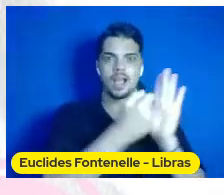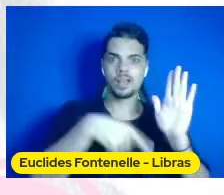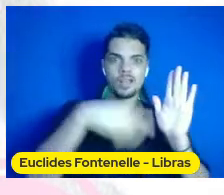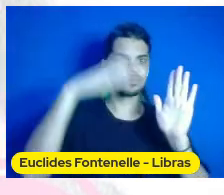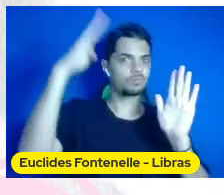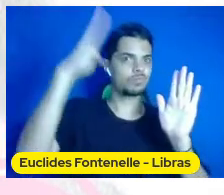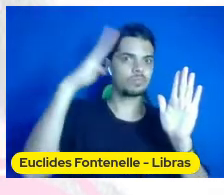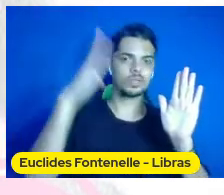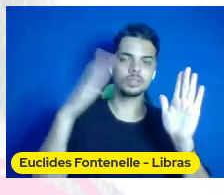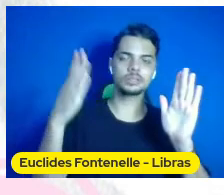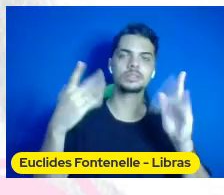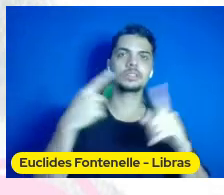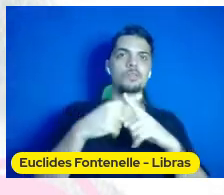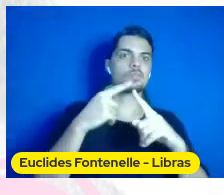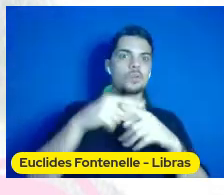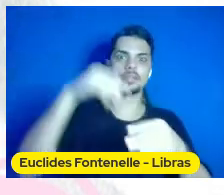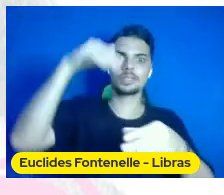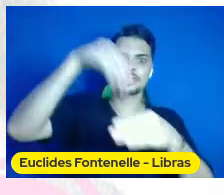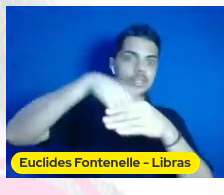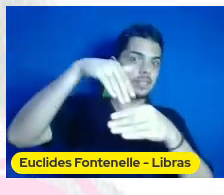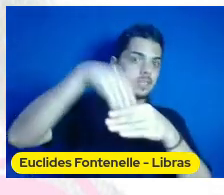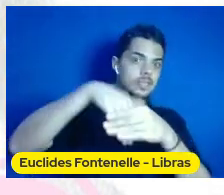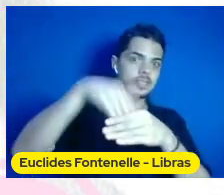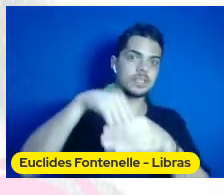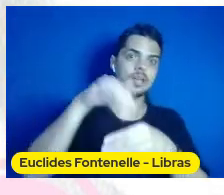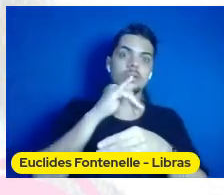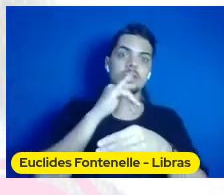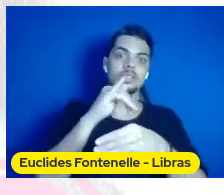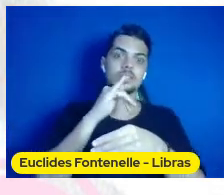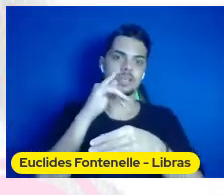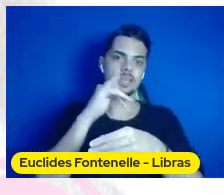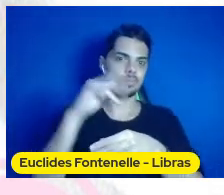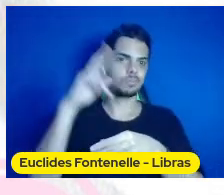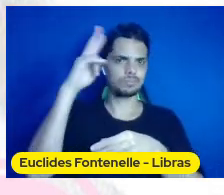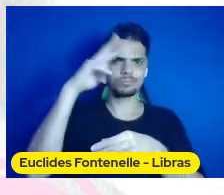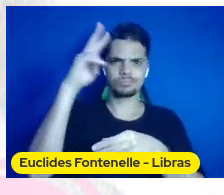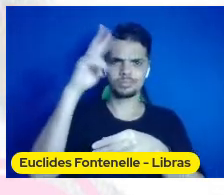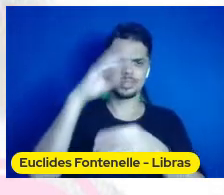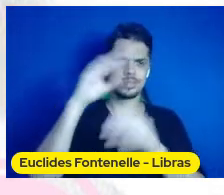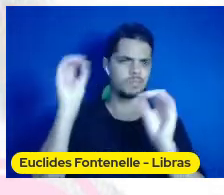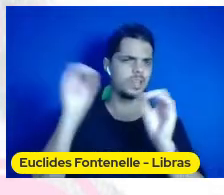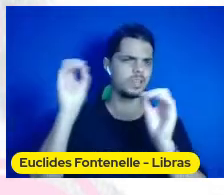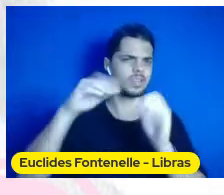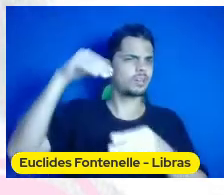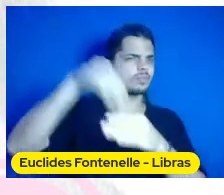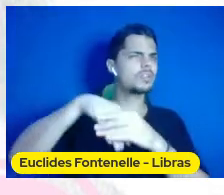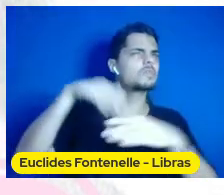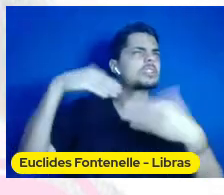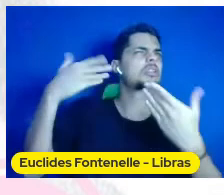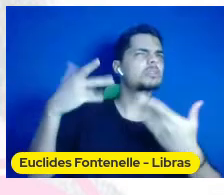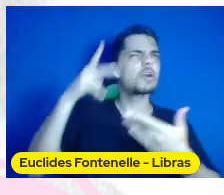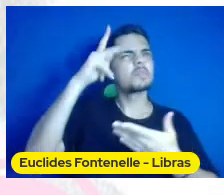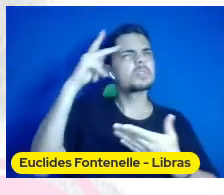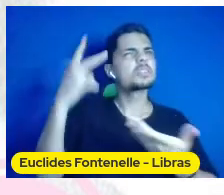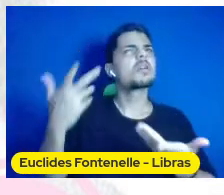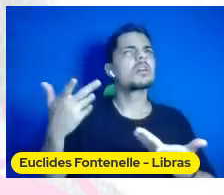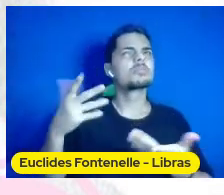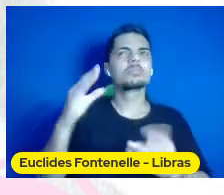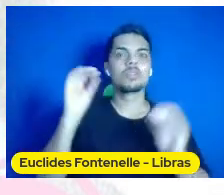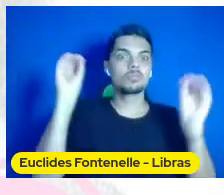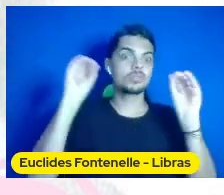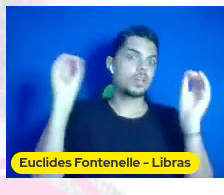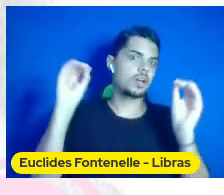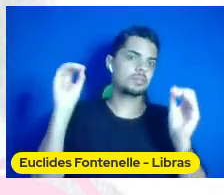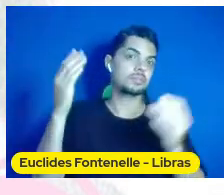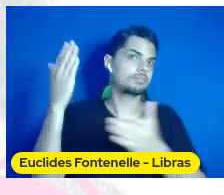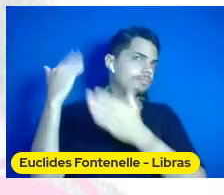a própria eleição, que a gente não consegue lembrar de 4 anos de quem votou. E imagine de 200 anos, de a